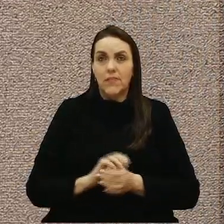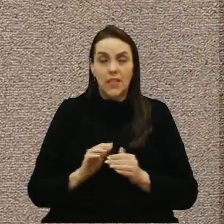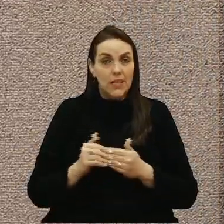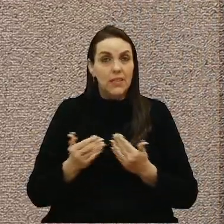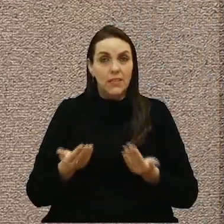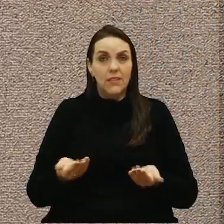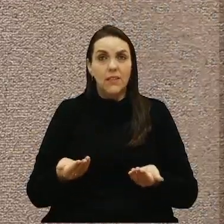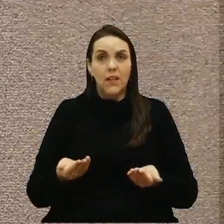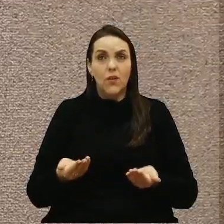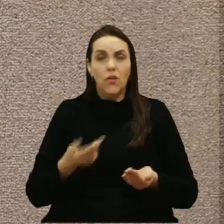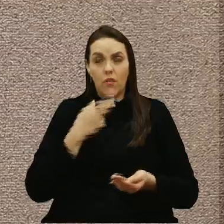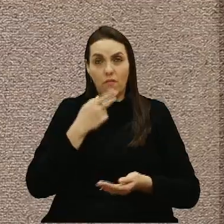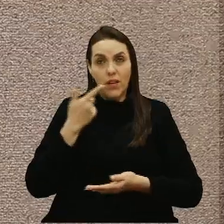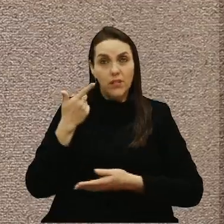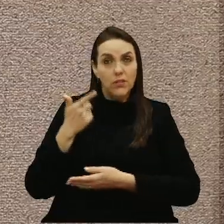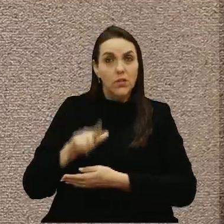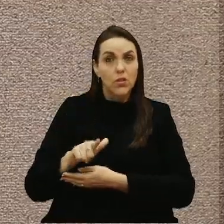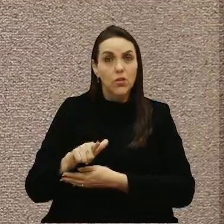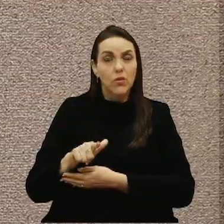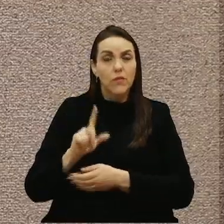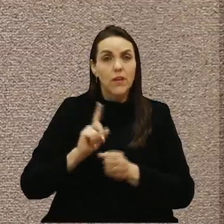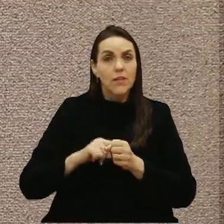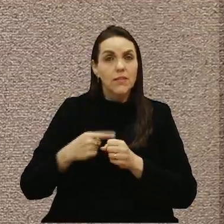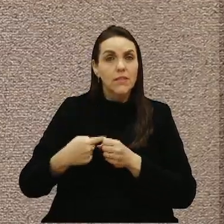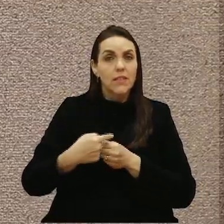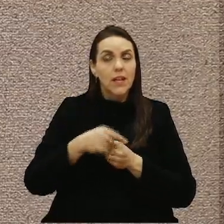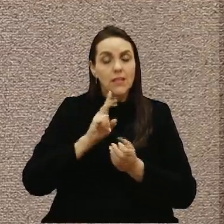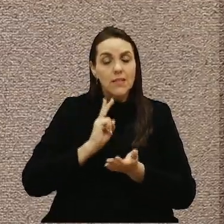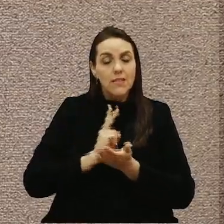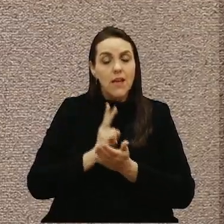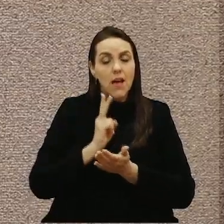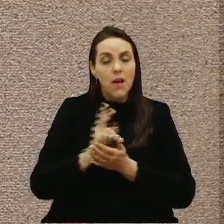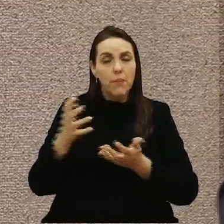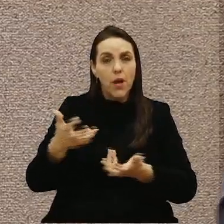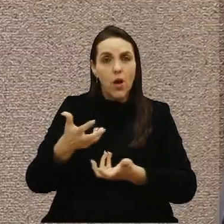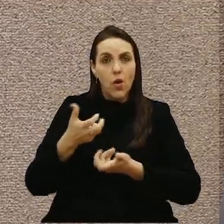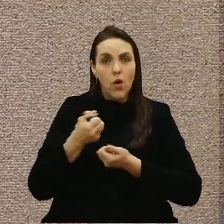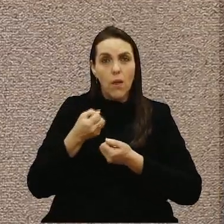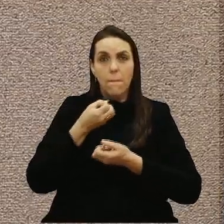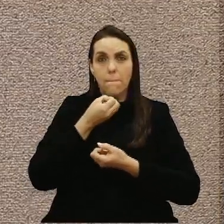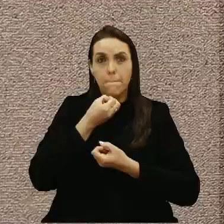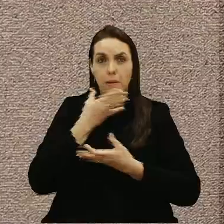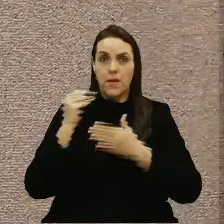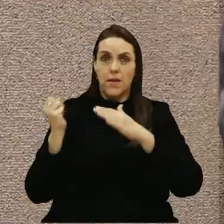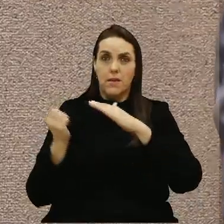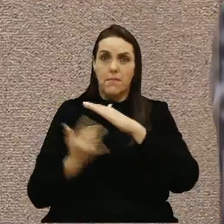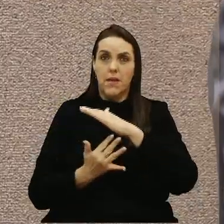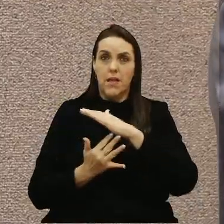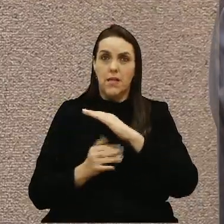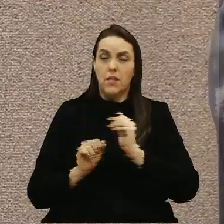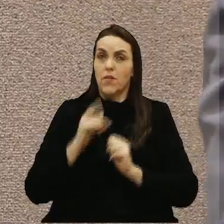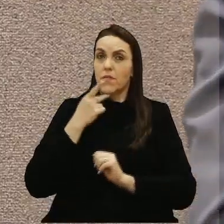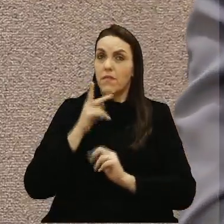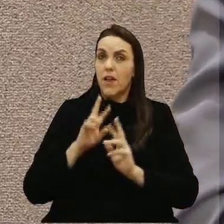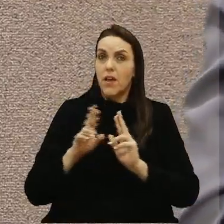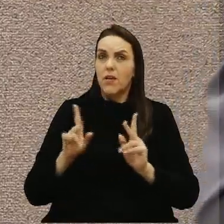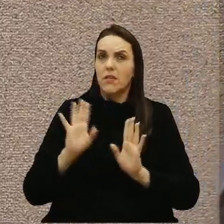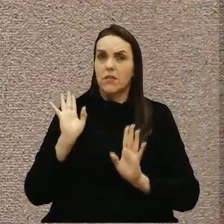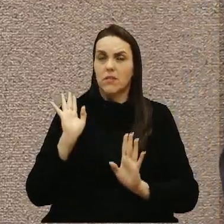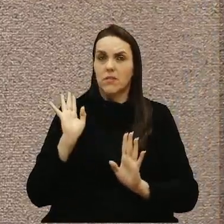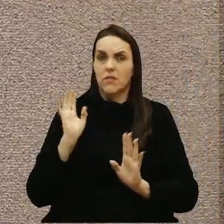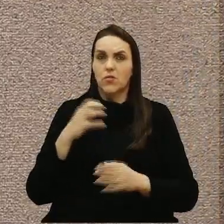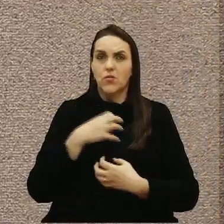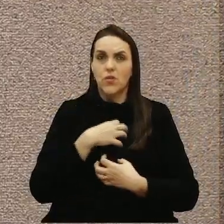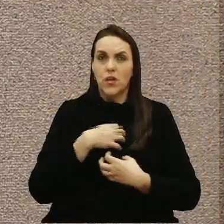Então, eu reitero, esta cidade sempre acolheu bem os imigrantes. Não veio me dizer que foi de uma outra